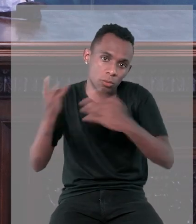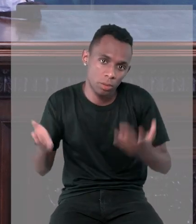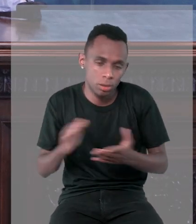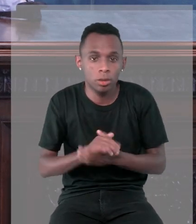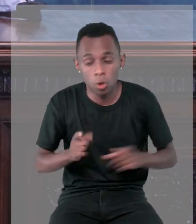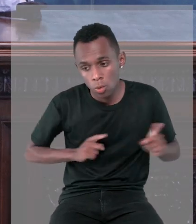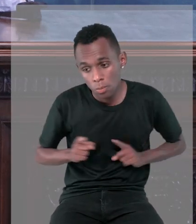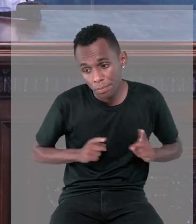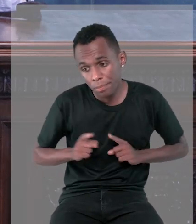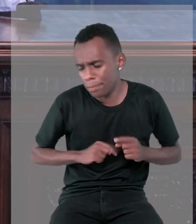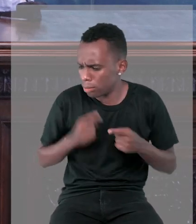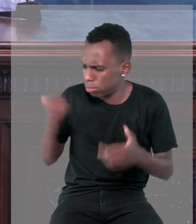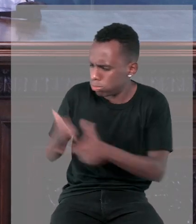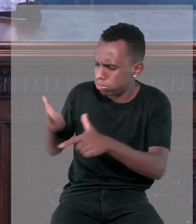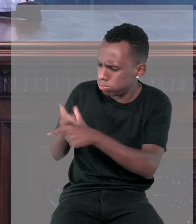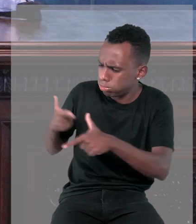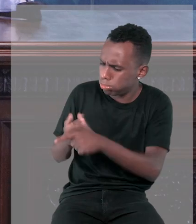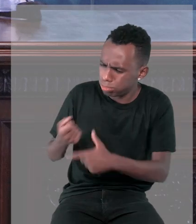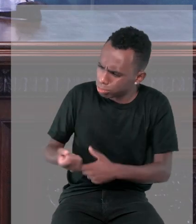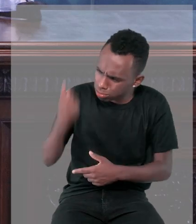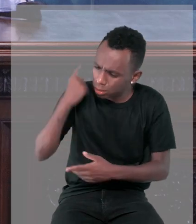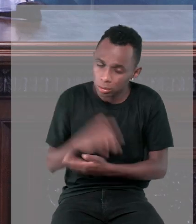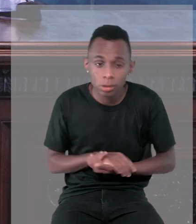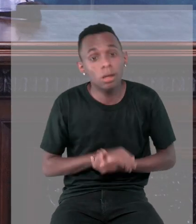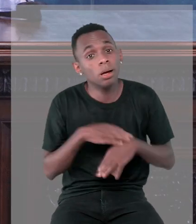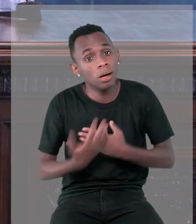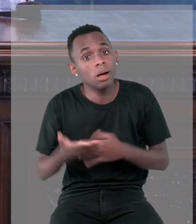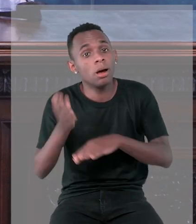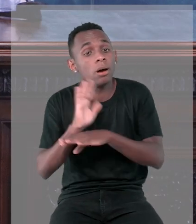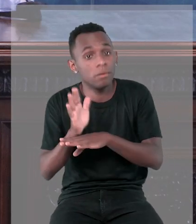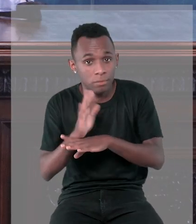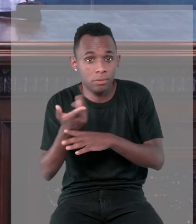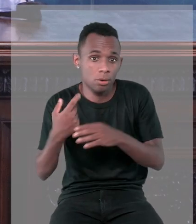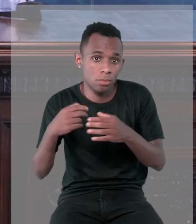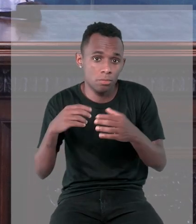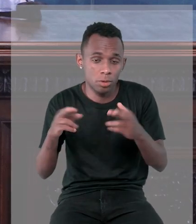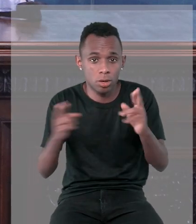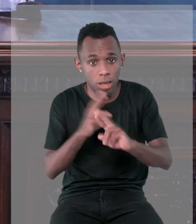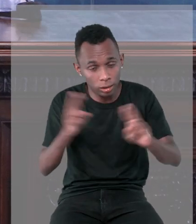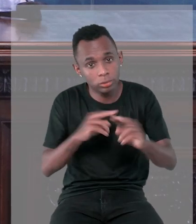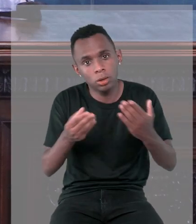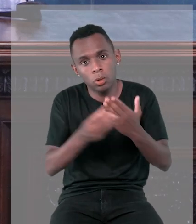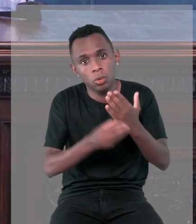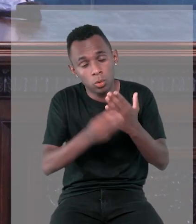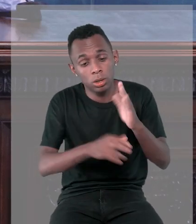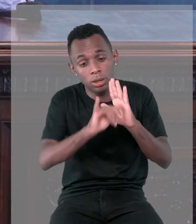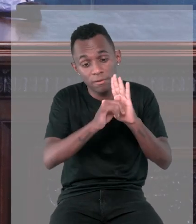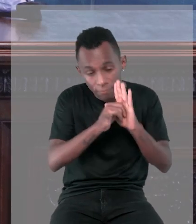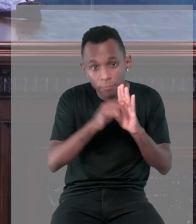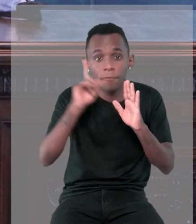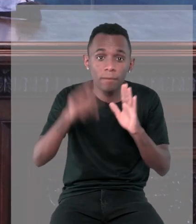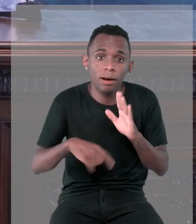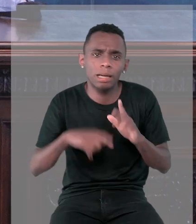E o primo, então, fica xingando ele. O filme você vê, esse conto de 2 crianças tem